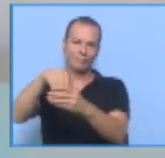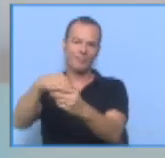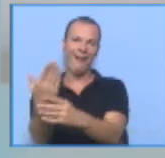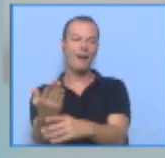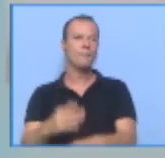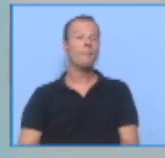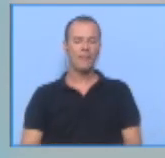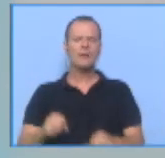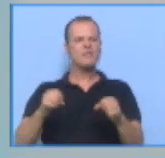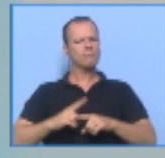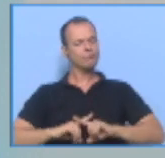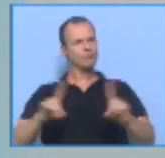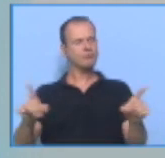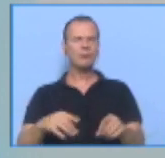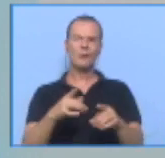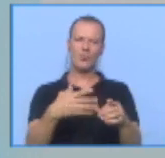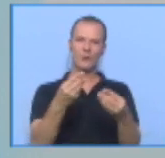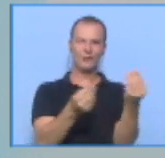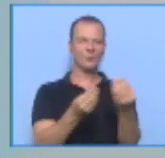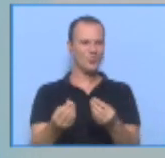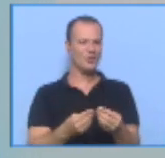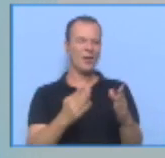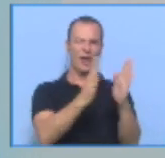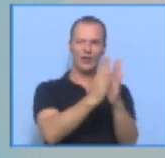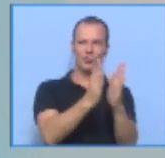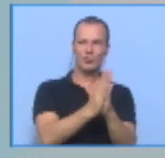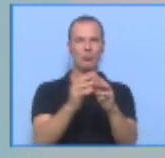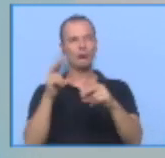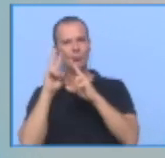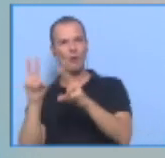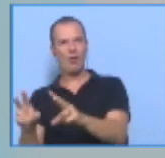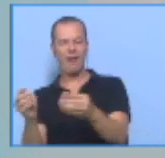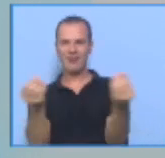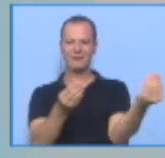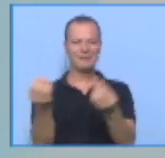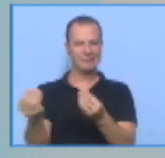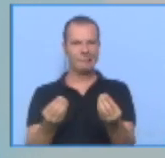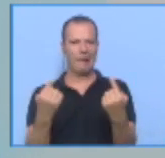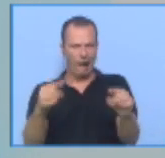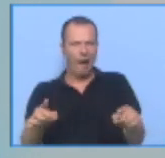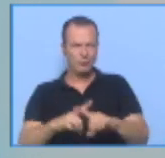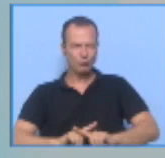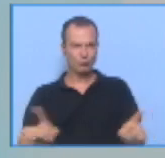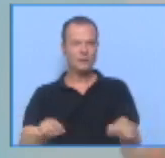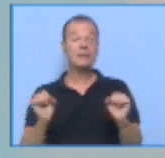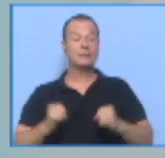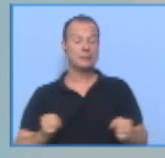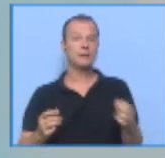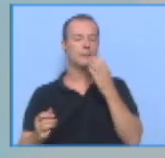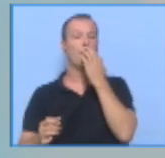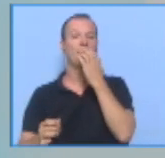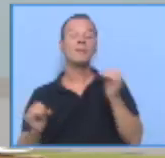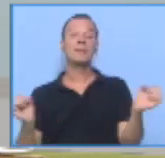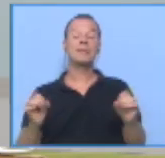do olhar, o ângulo da abordagem também para o religioso, muito marcado numa perspectiva institucional até agora. Sim. E hoje a